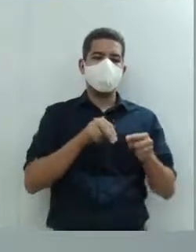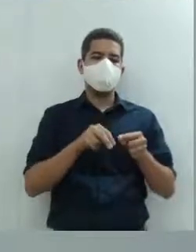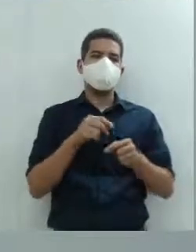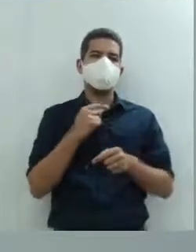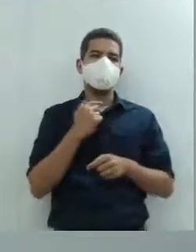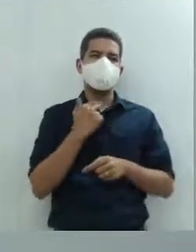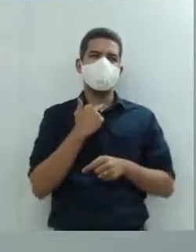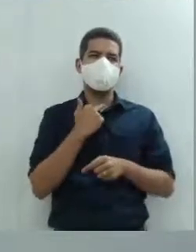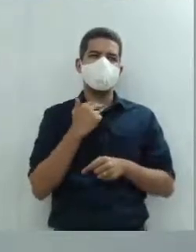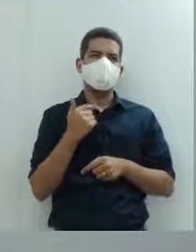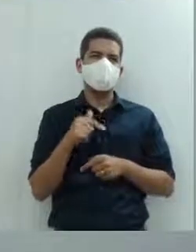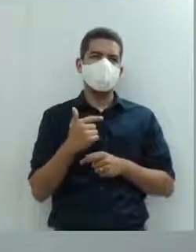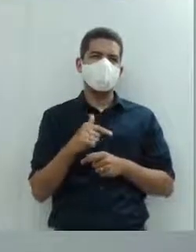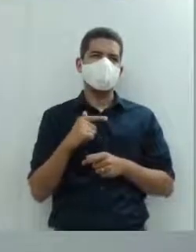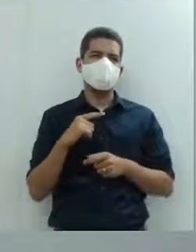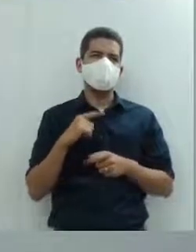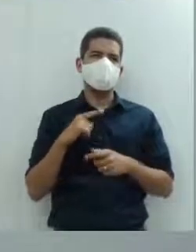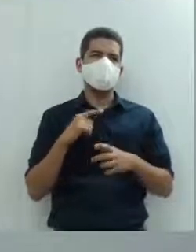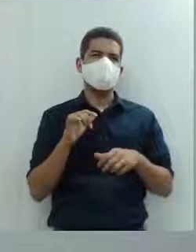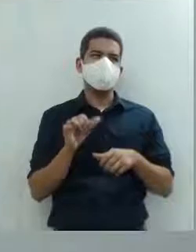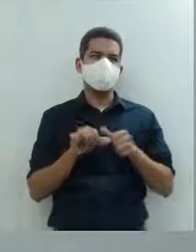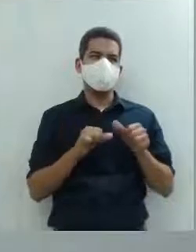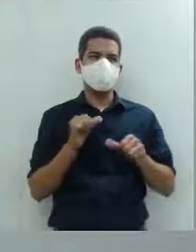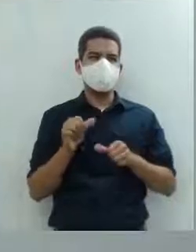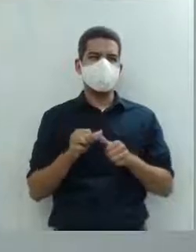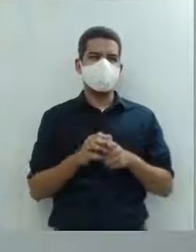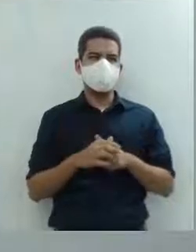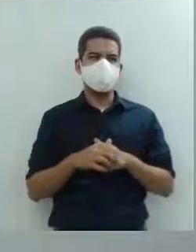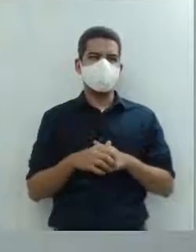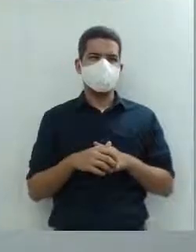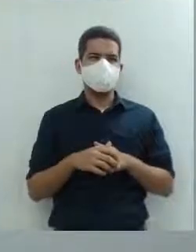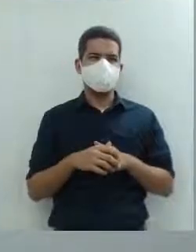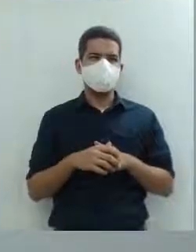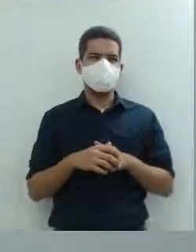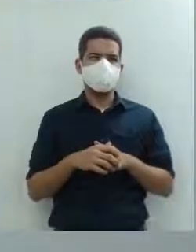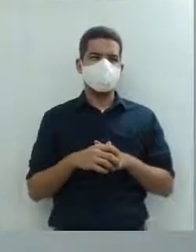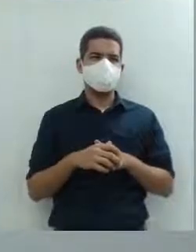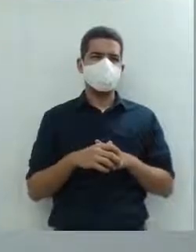frio. Não, existe ali uma transição.